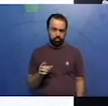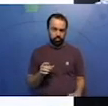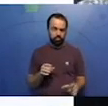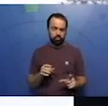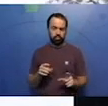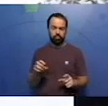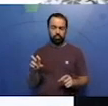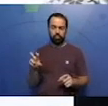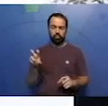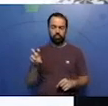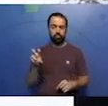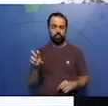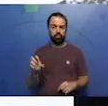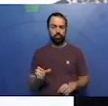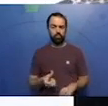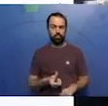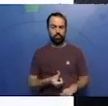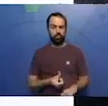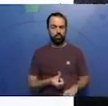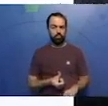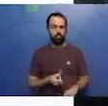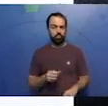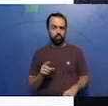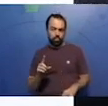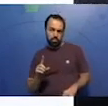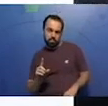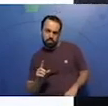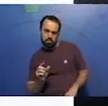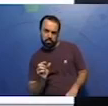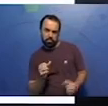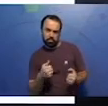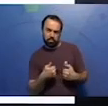quantos minutos? Apenas 5.